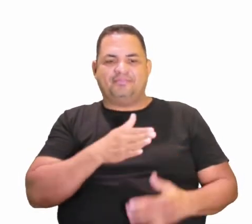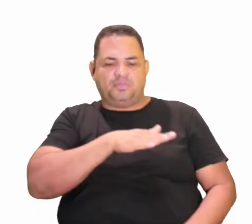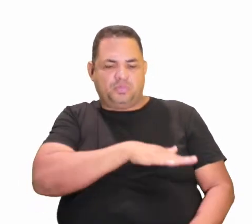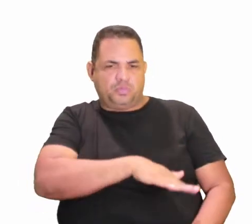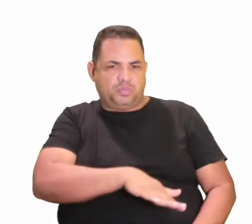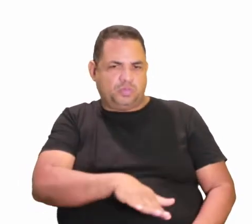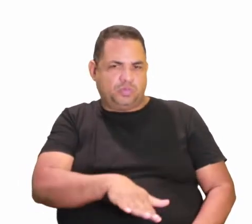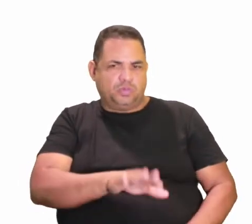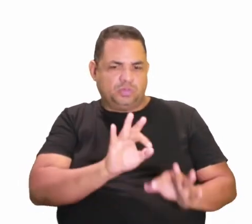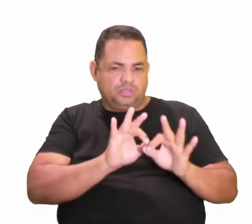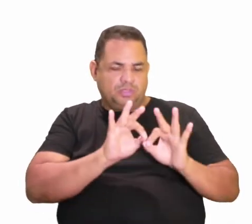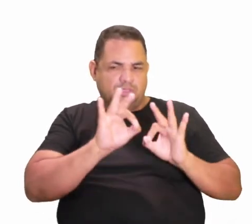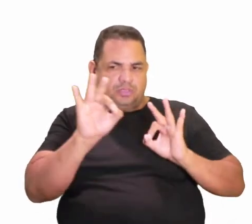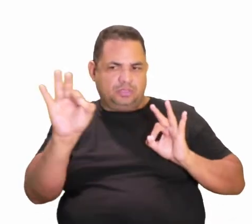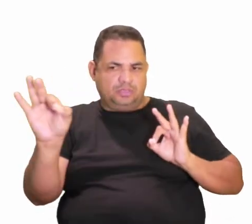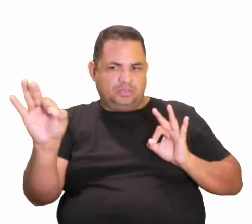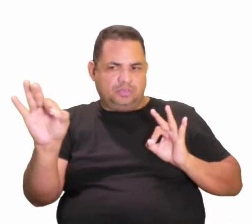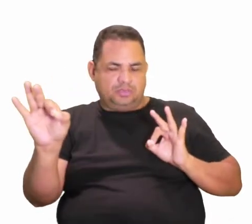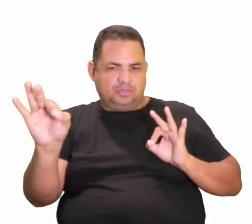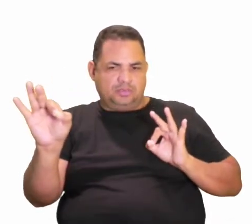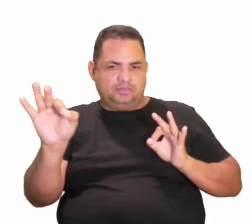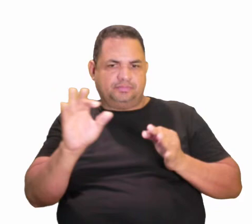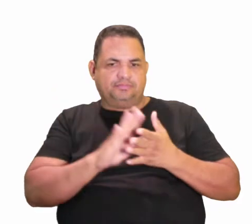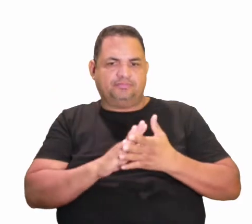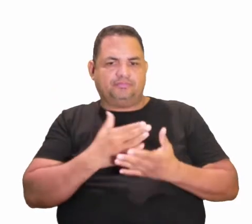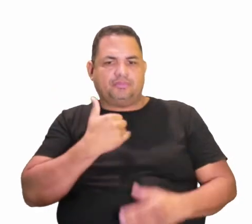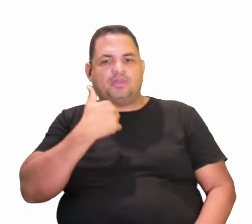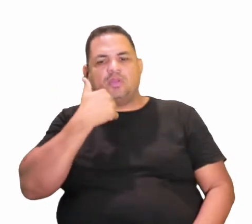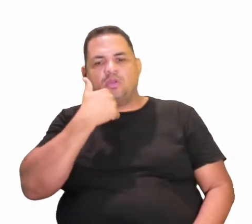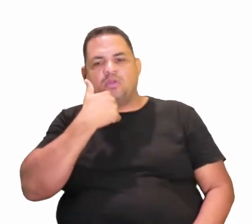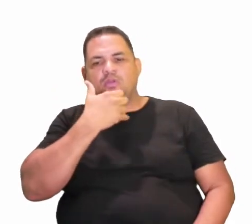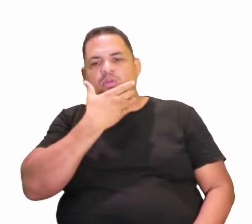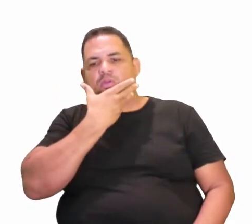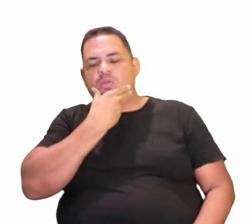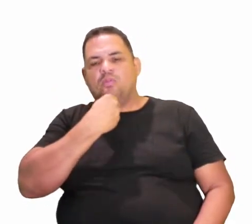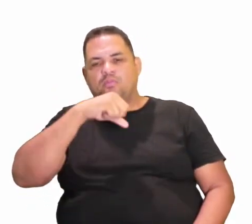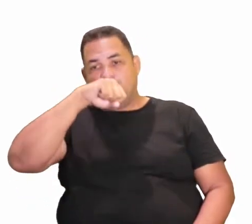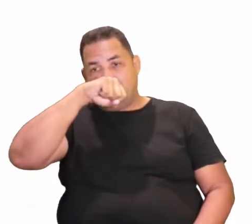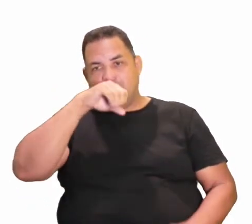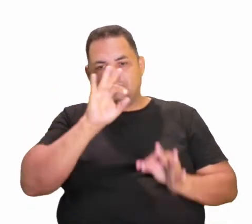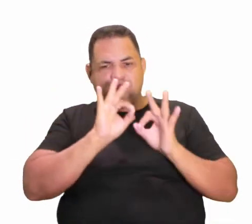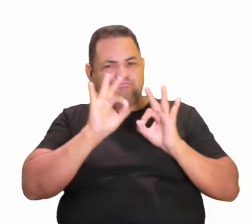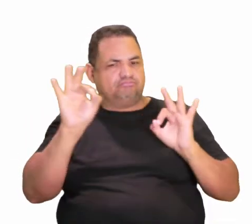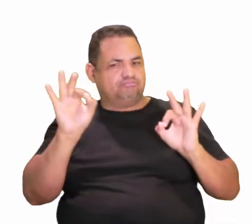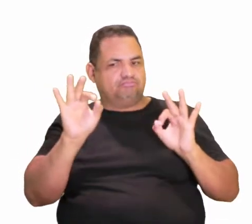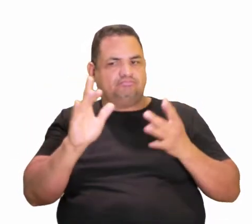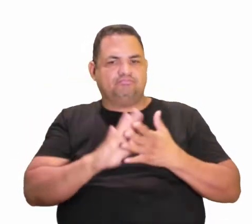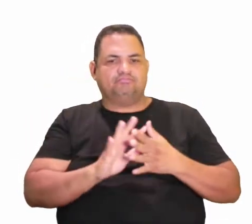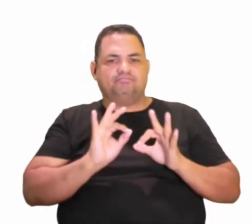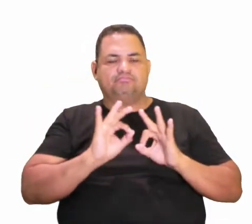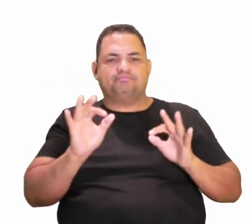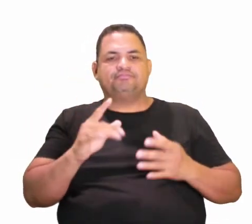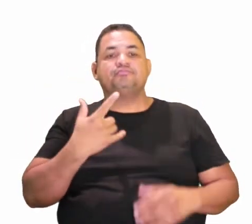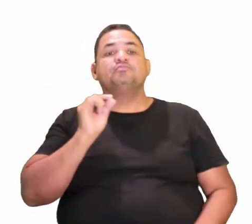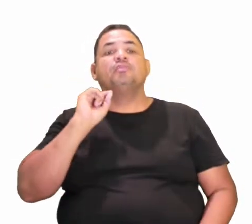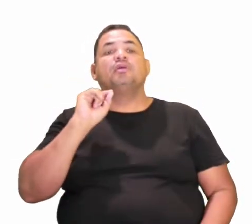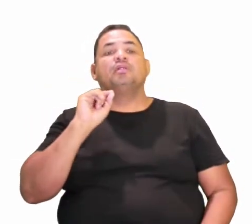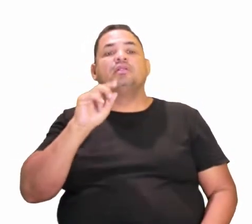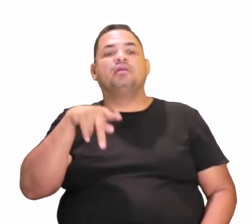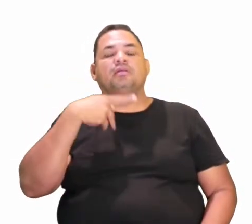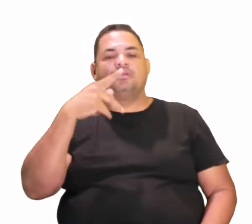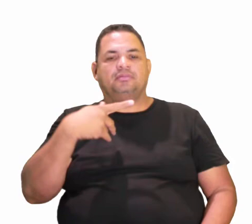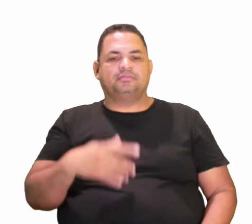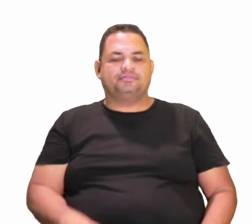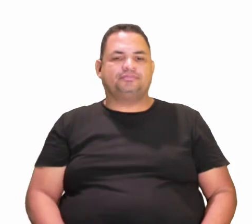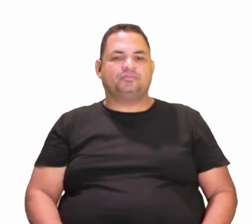far away from his dad. Ele tá bem longe do pai dele. Ele não tá tão perto. E aí, o que a gente vai falar